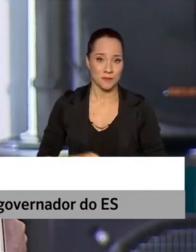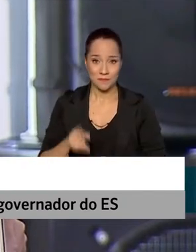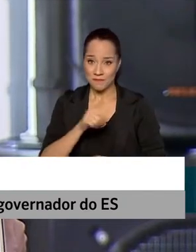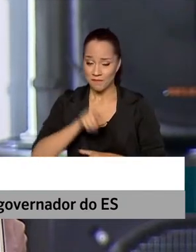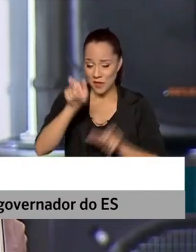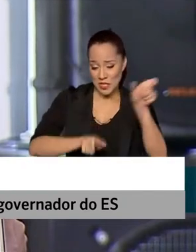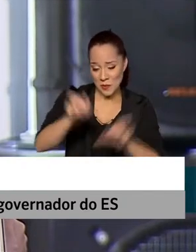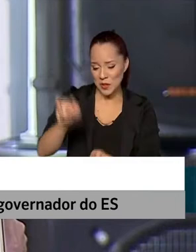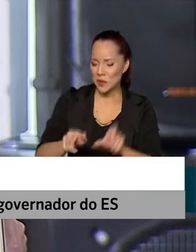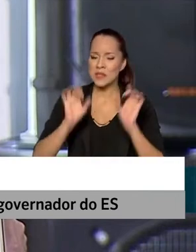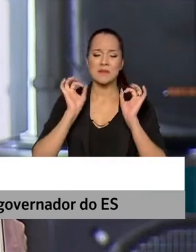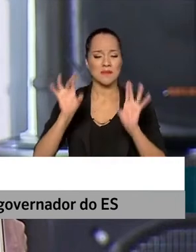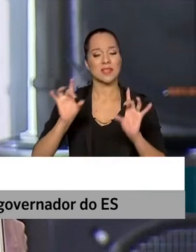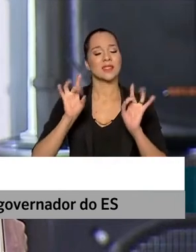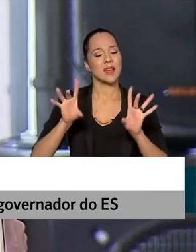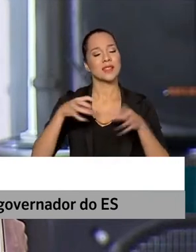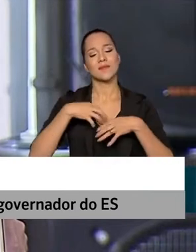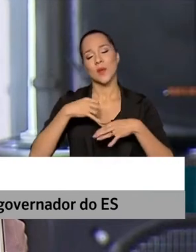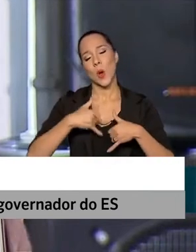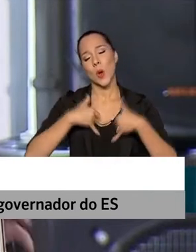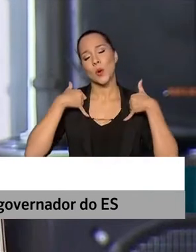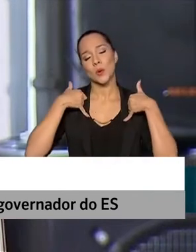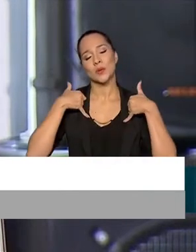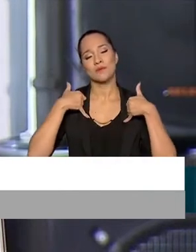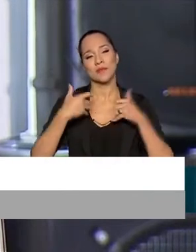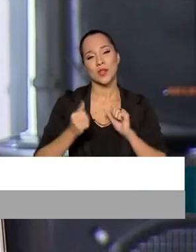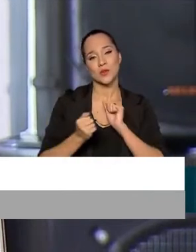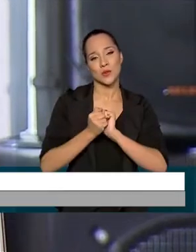pessoas muito especiais e tenho orgulho de tê-los